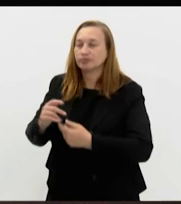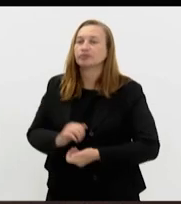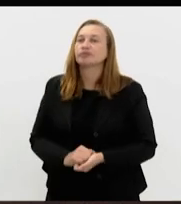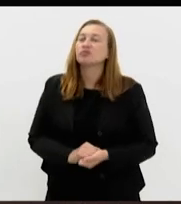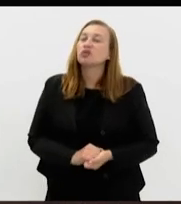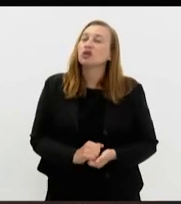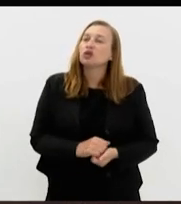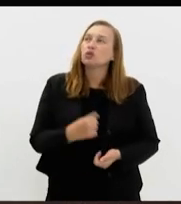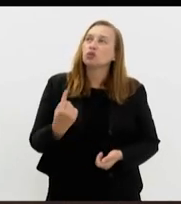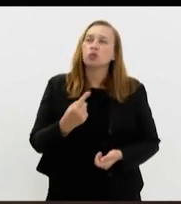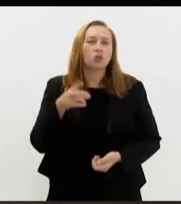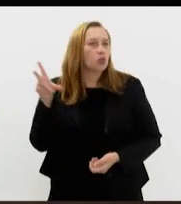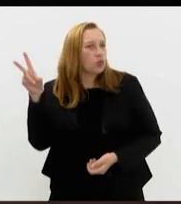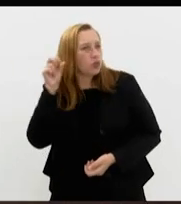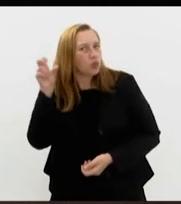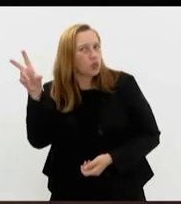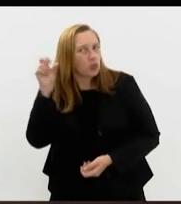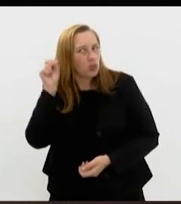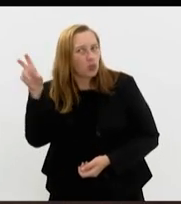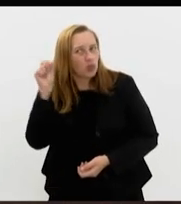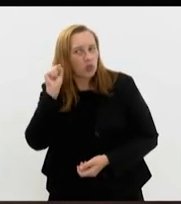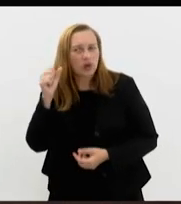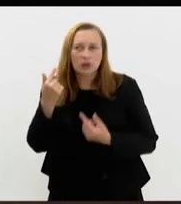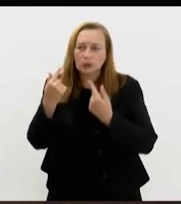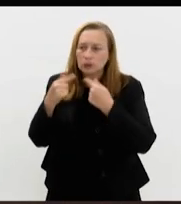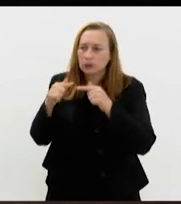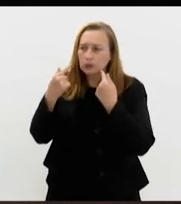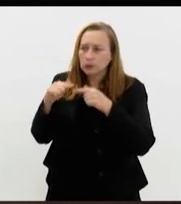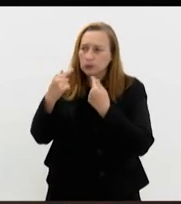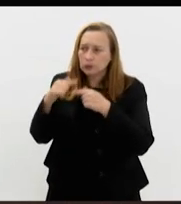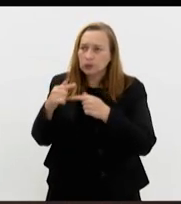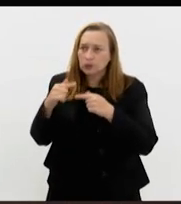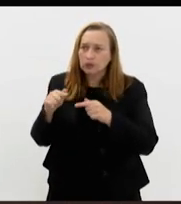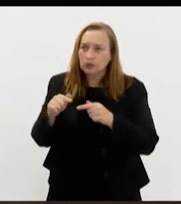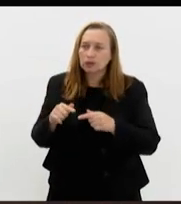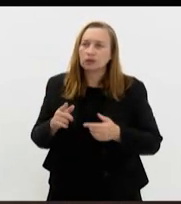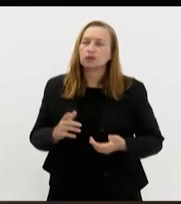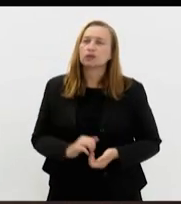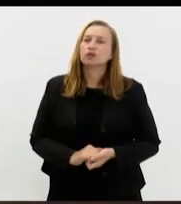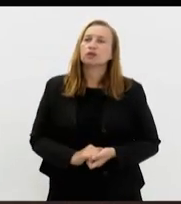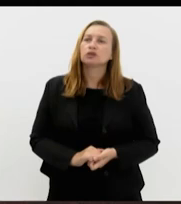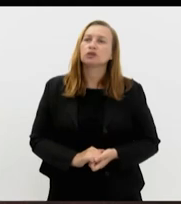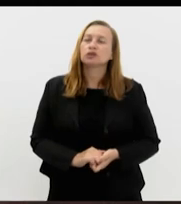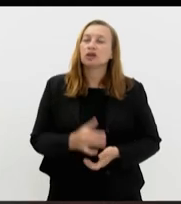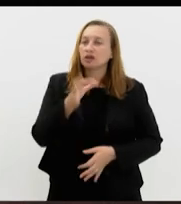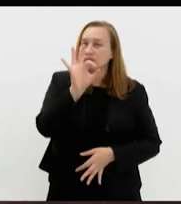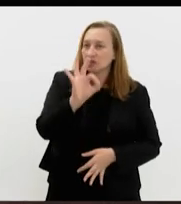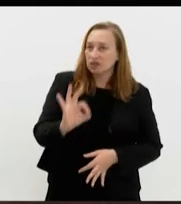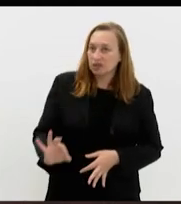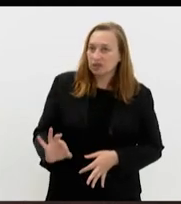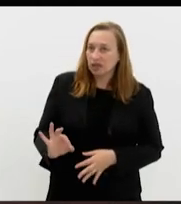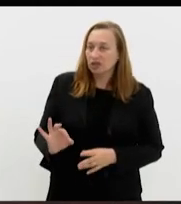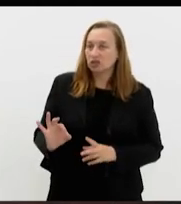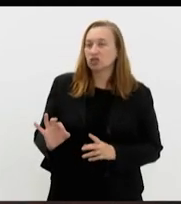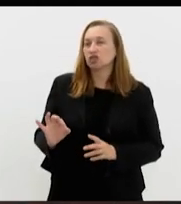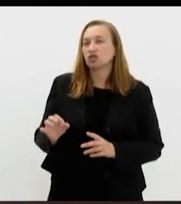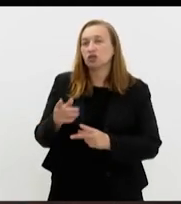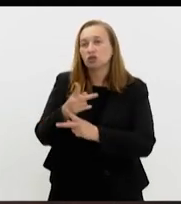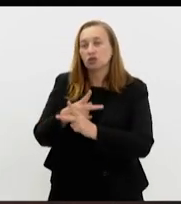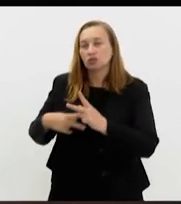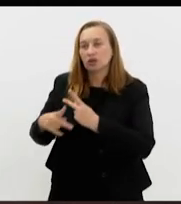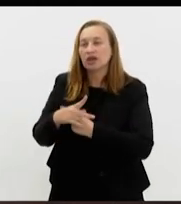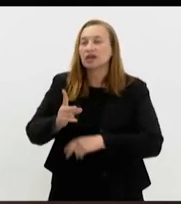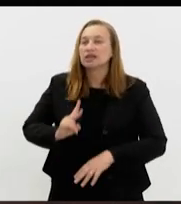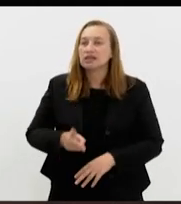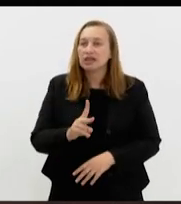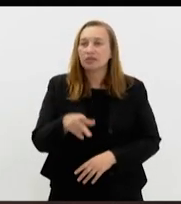quando a gente ouve as críticas ao déficit existente no Rio Previdência, eu sempre digo, e o deputado